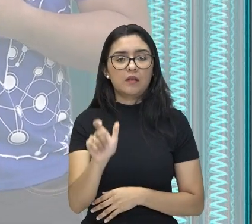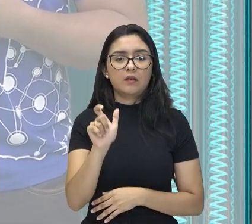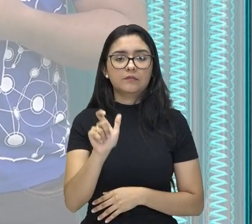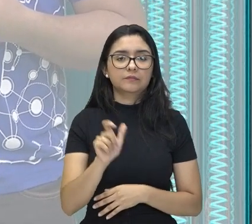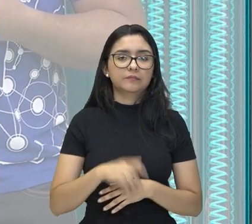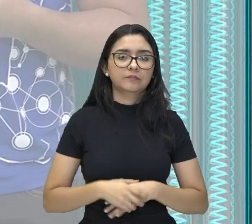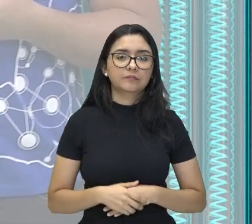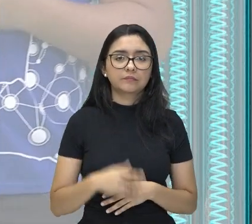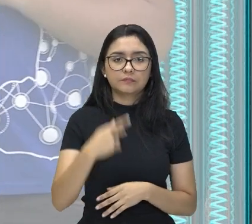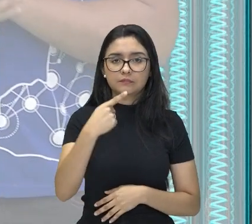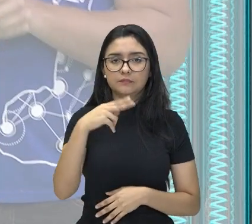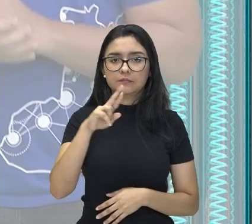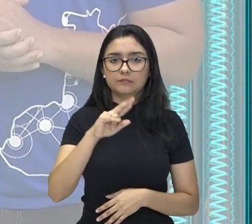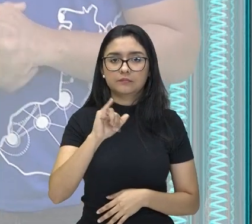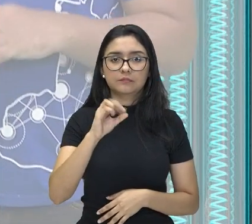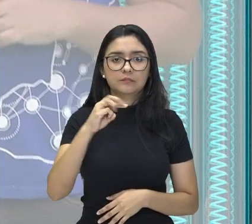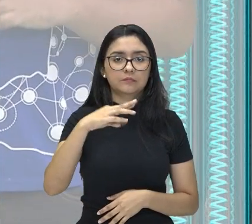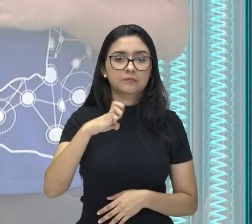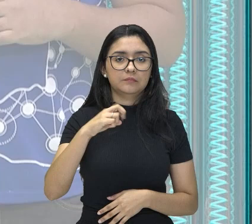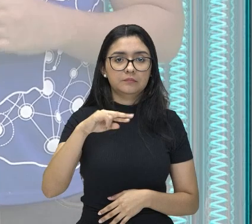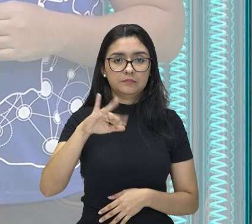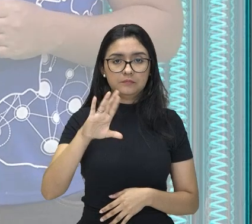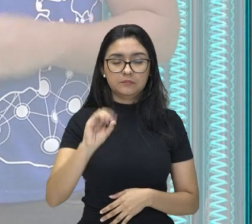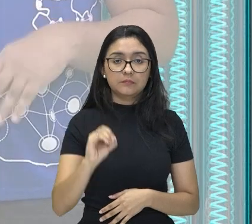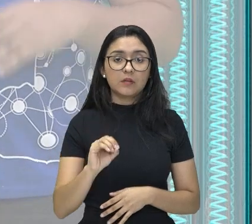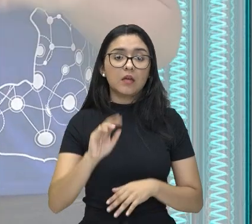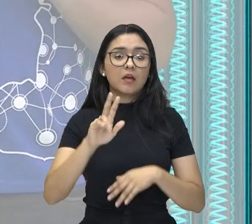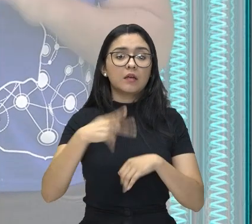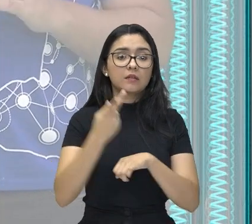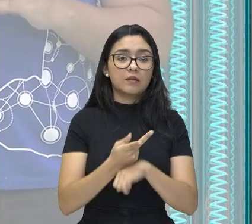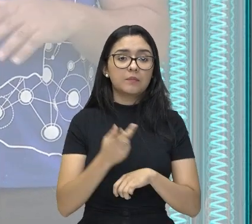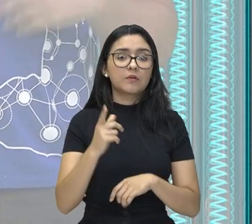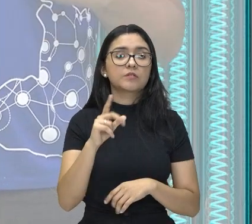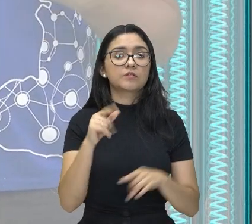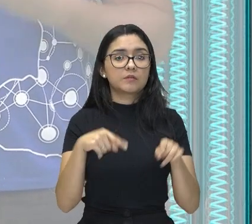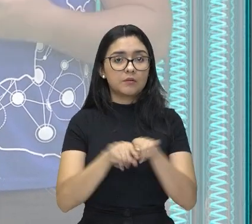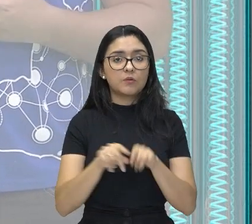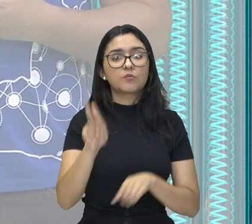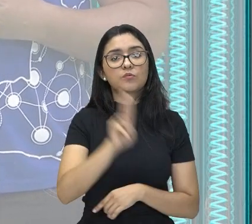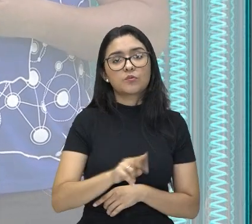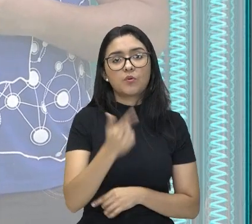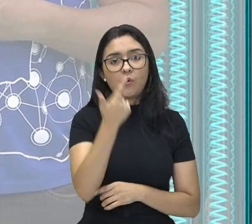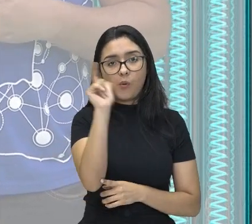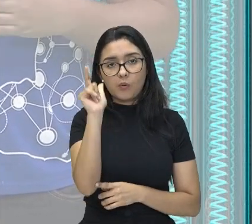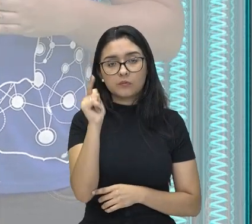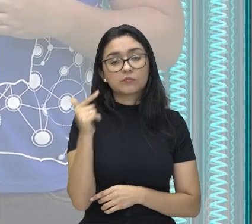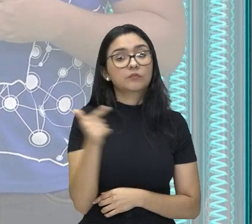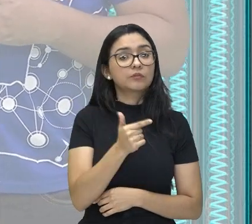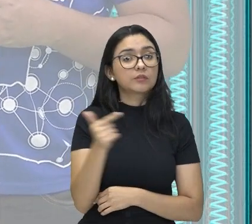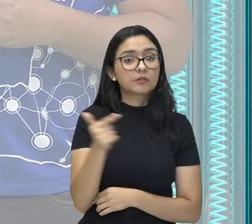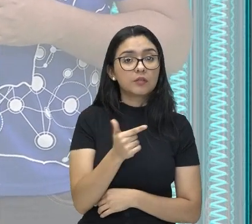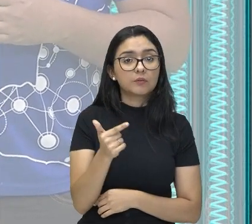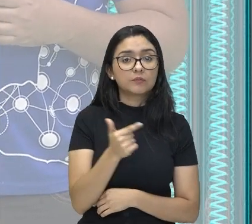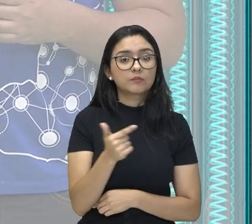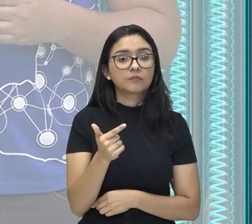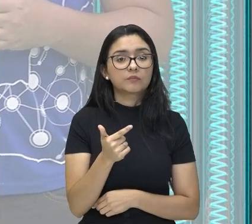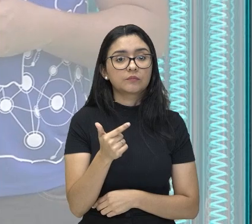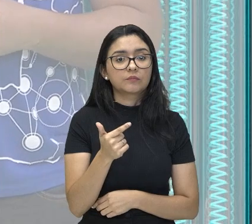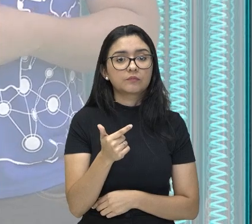palavra primeiro, o numeral ordinal. Em sequência, ele também utilizou outro numeral ordinal, a